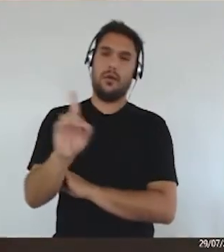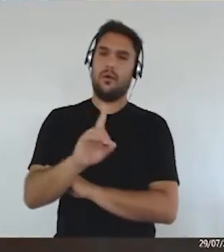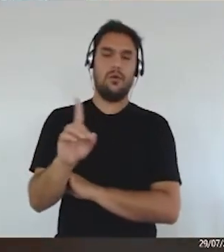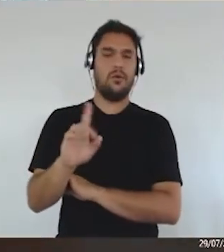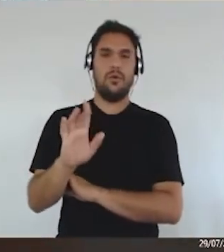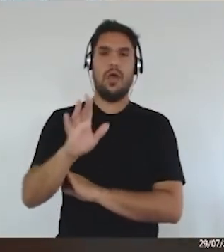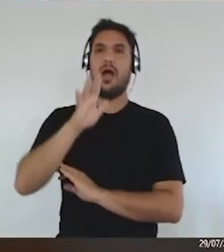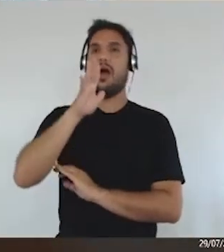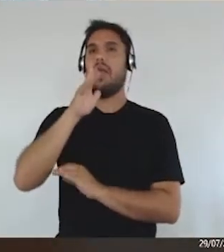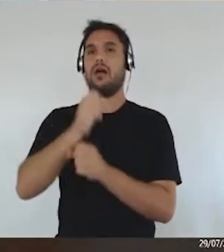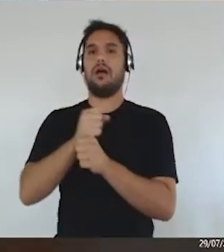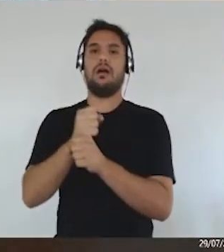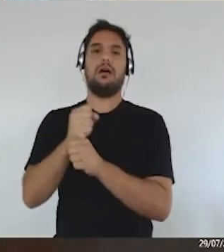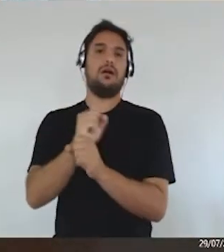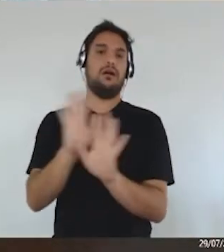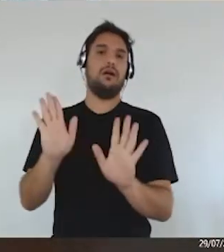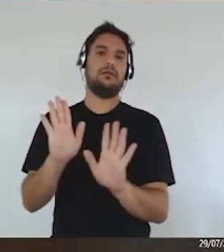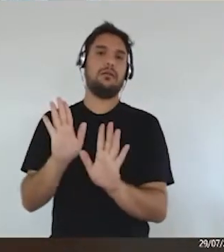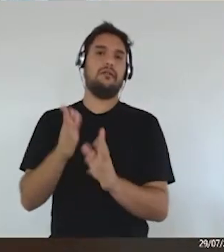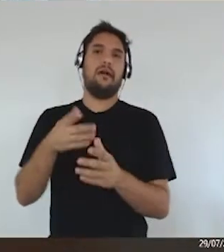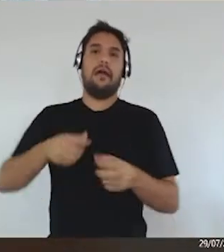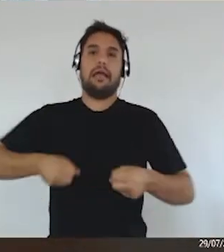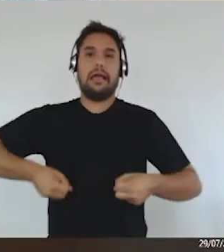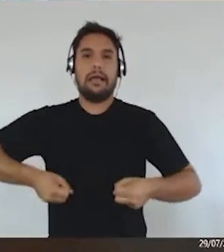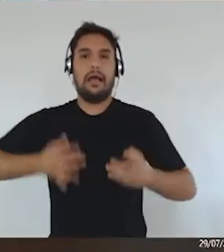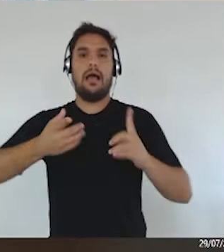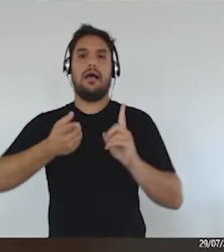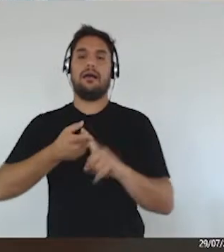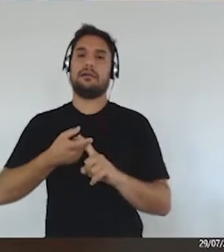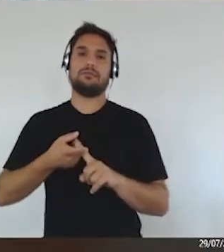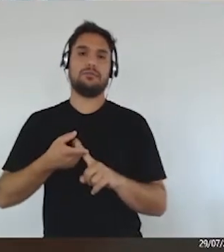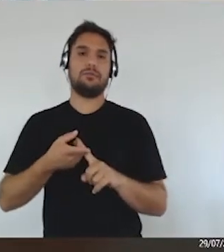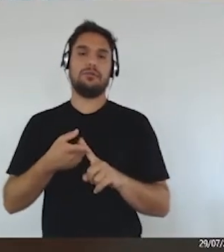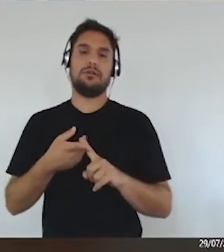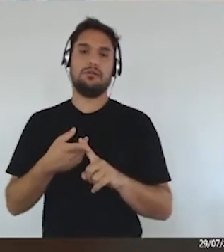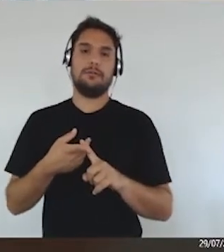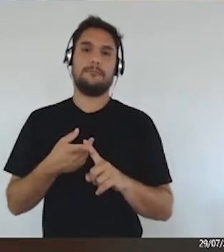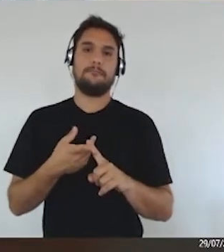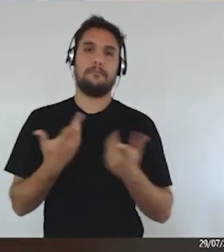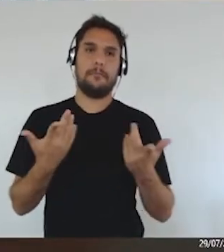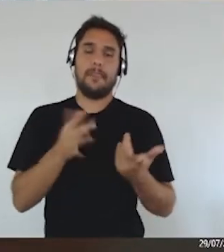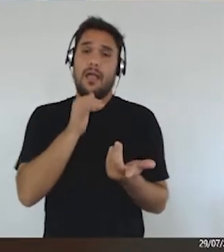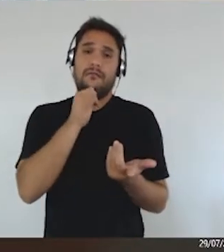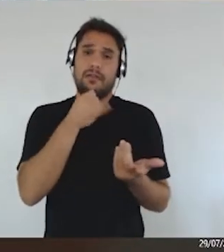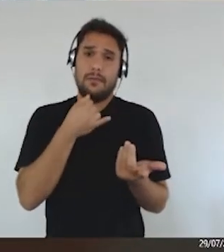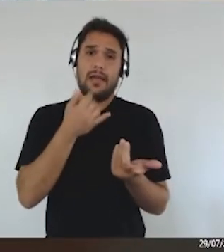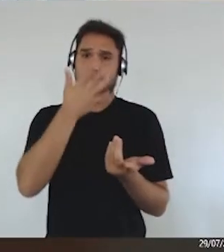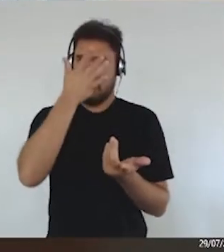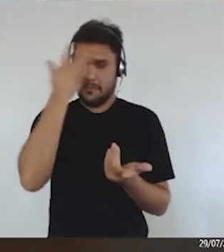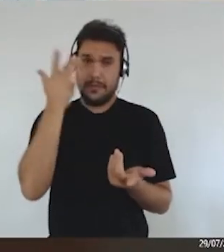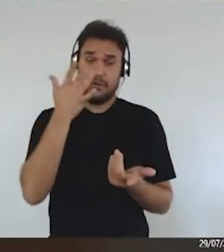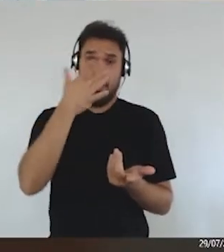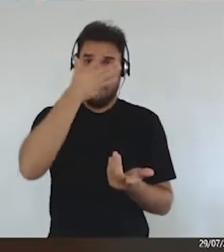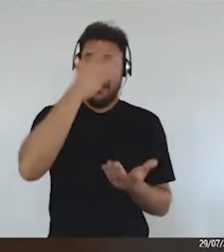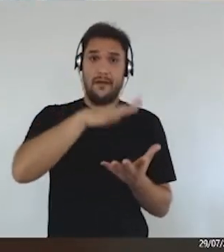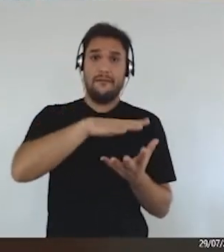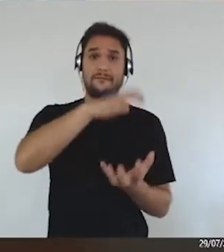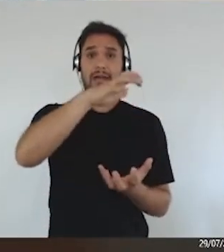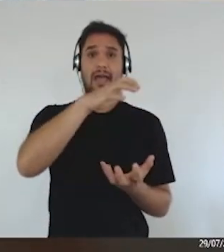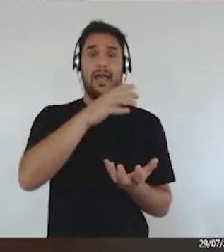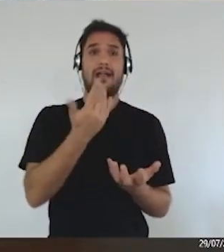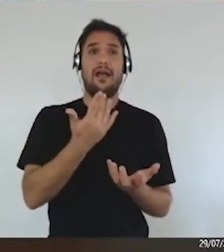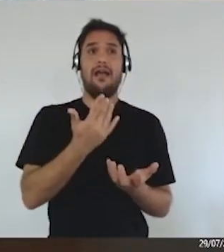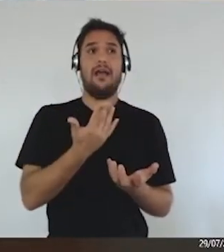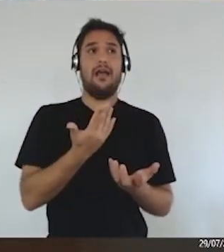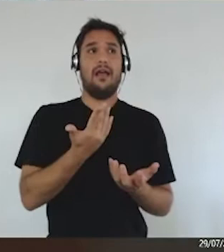que vai demorar anos, vai ser um gasto muito maior, infelizmente, as pessoas mais idosas, elas